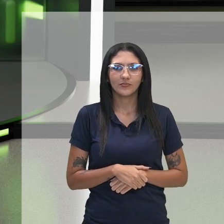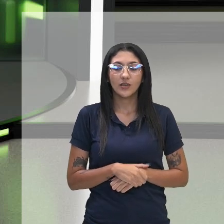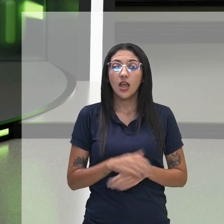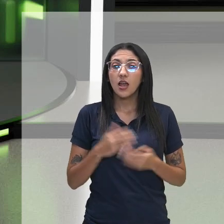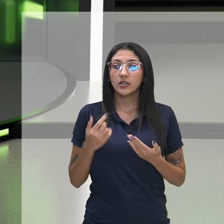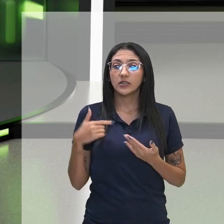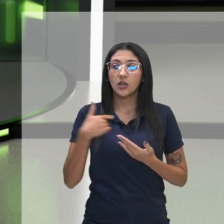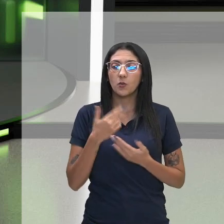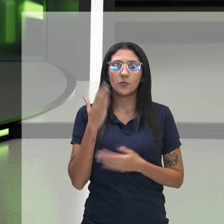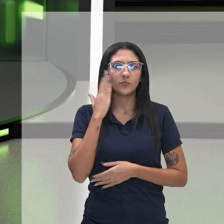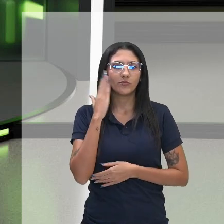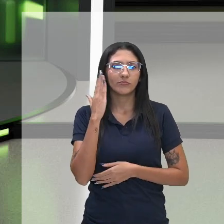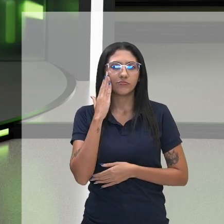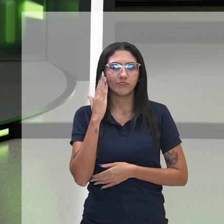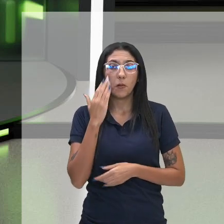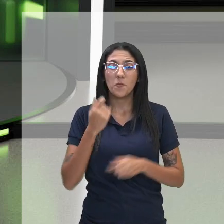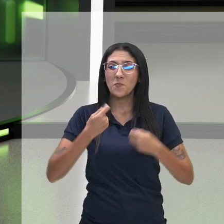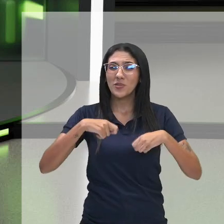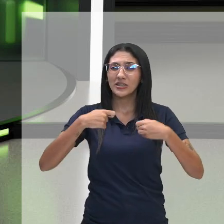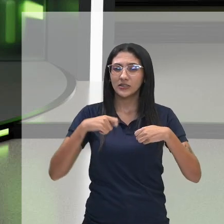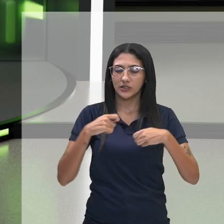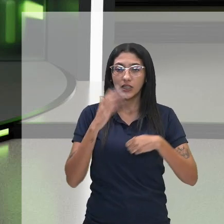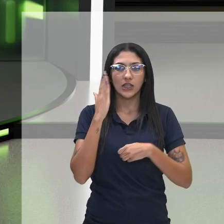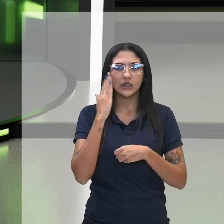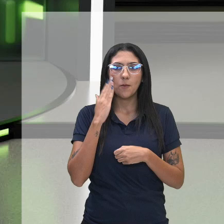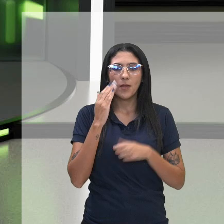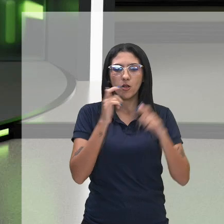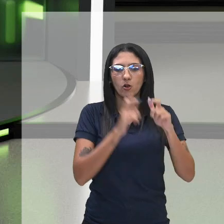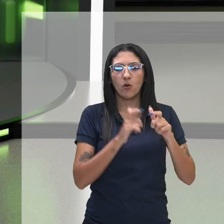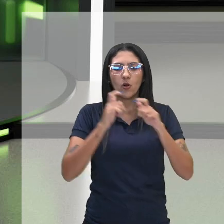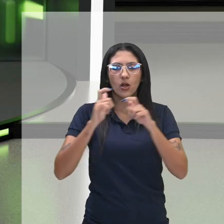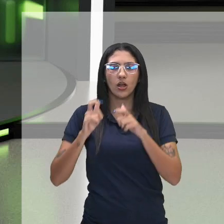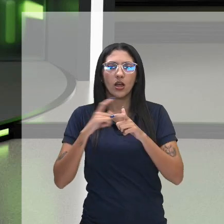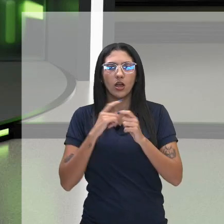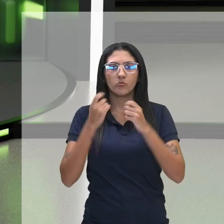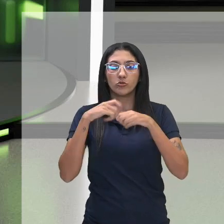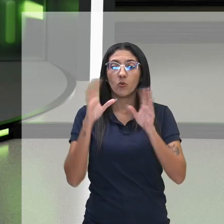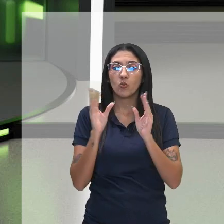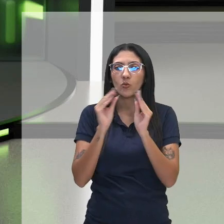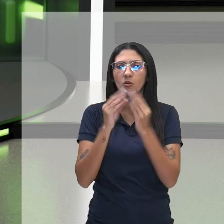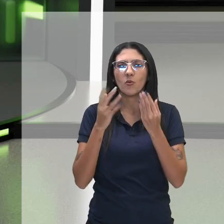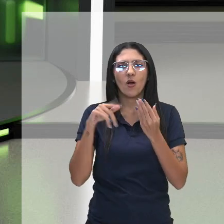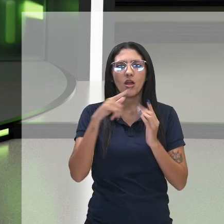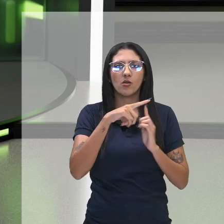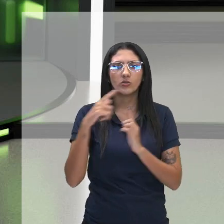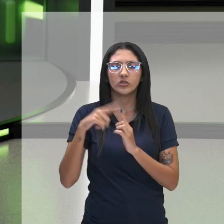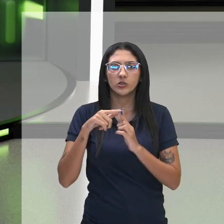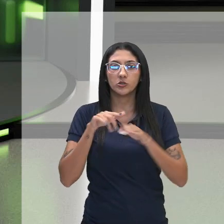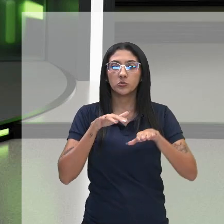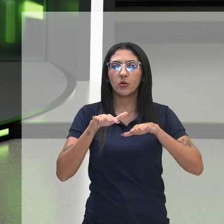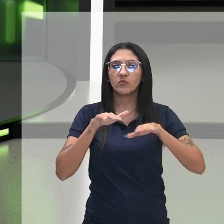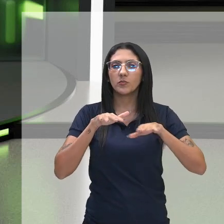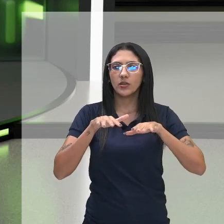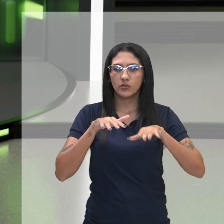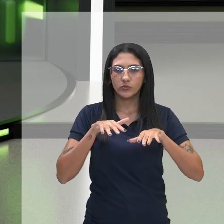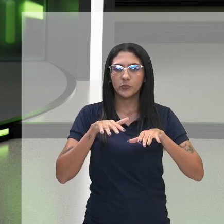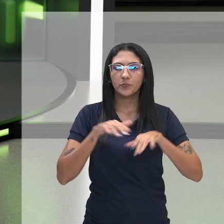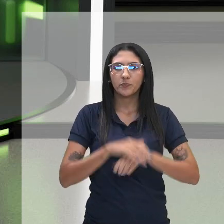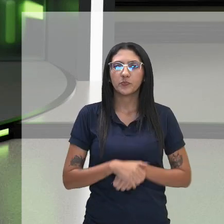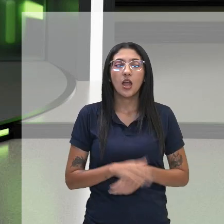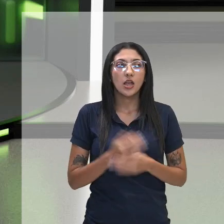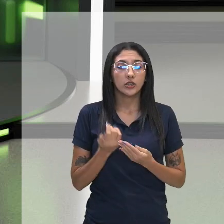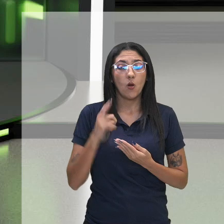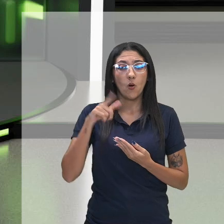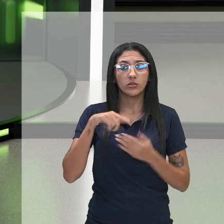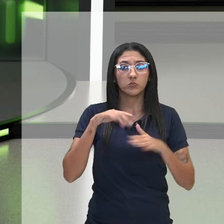importante a gente entender aqui essa divisão, para a gente compreender os movimentos que essas placas realizam, tá? Elas realizam